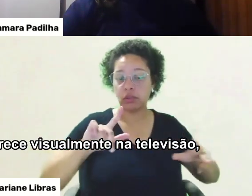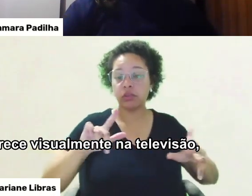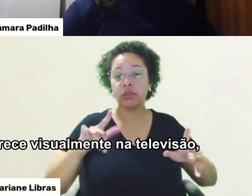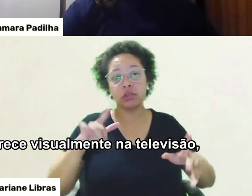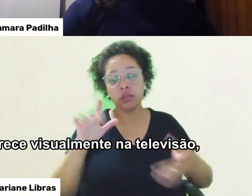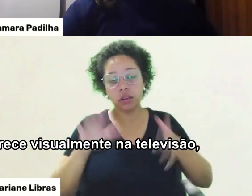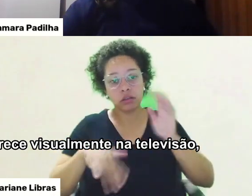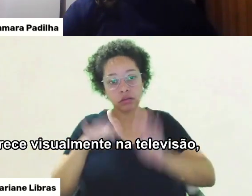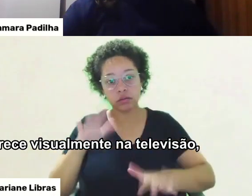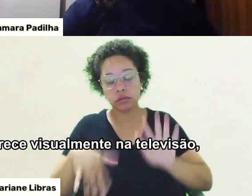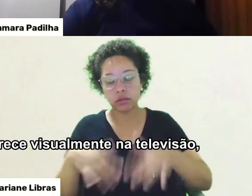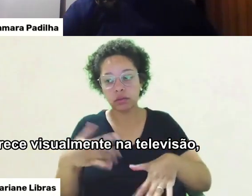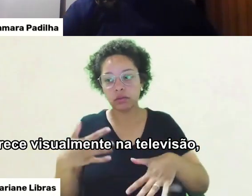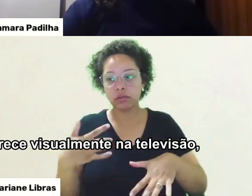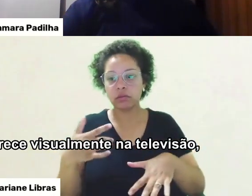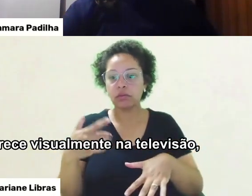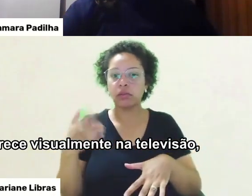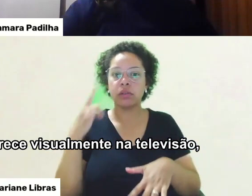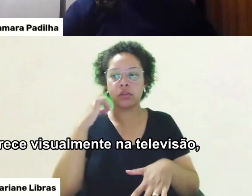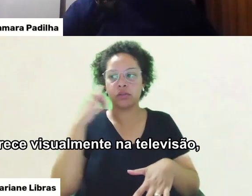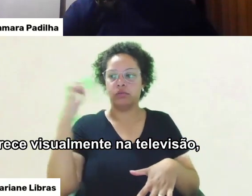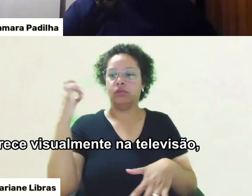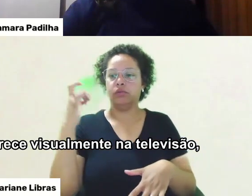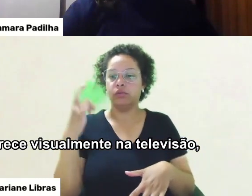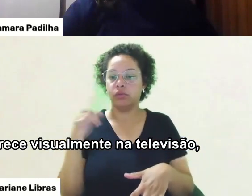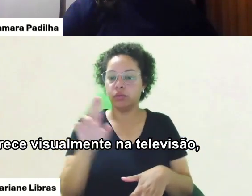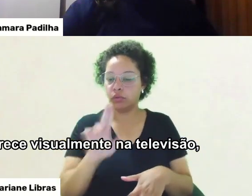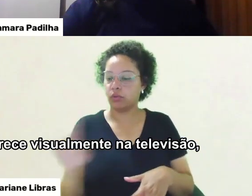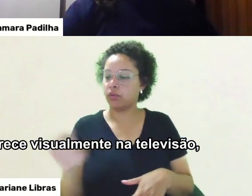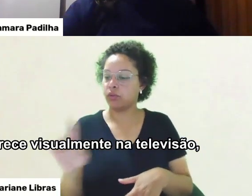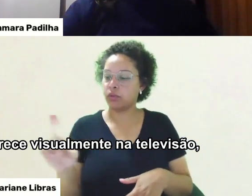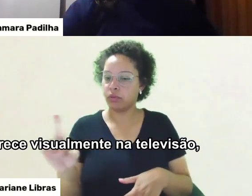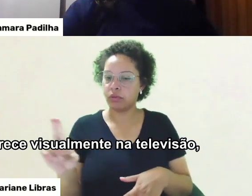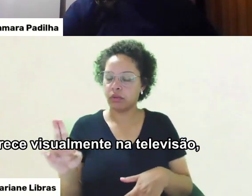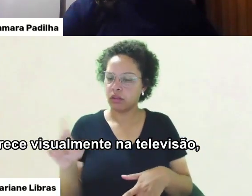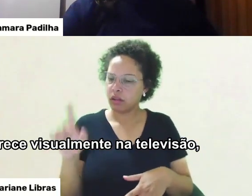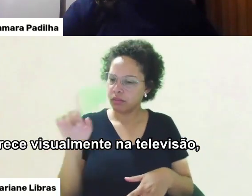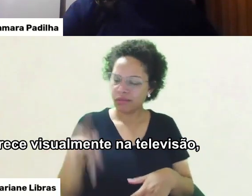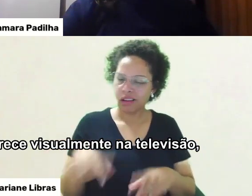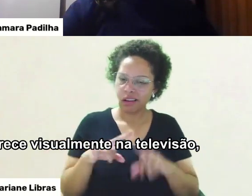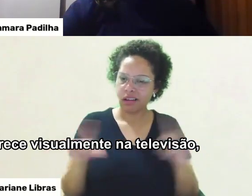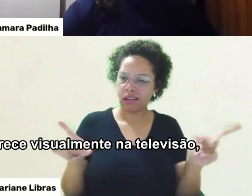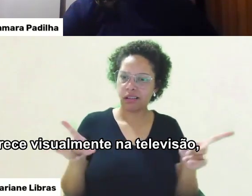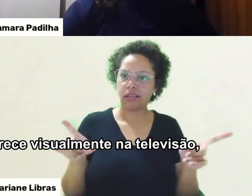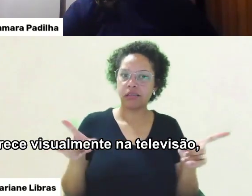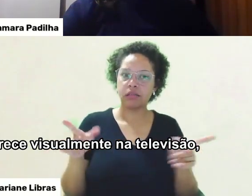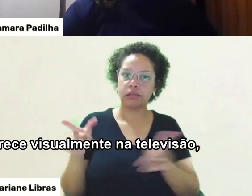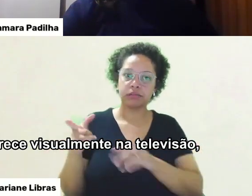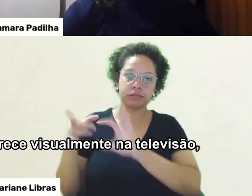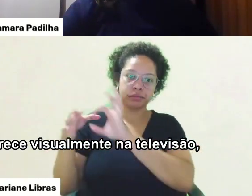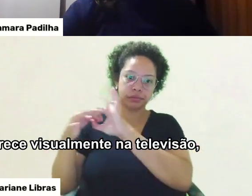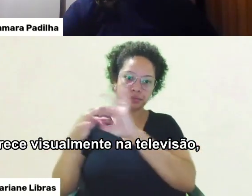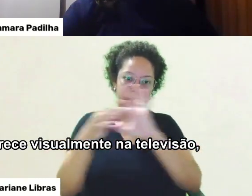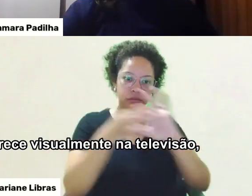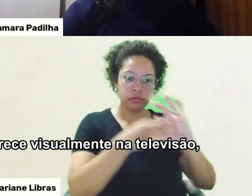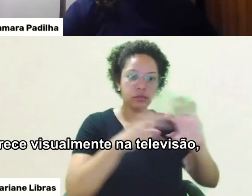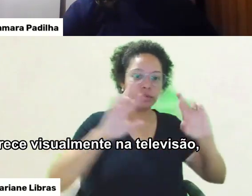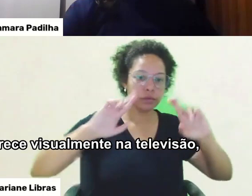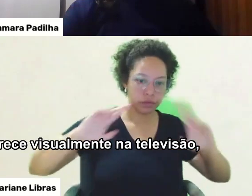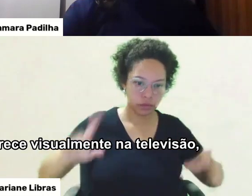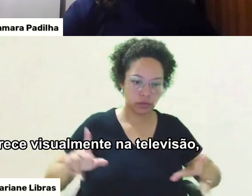escute o nome dele na audiodescrição, né? Fale exatamente que personagem é esse, a depender do contexto também. Por